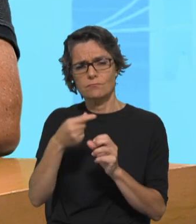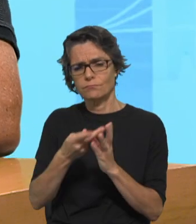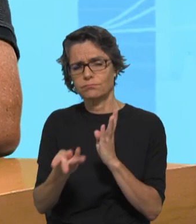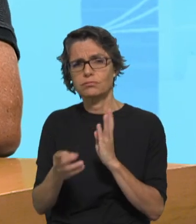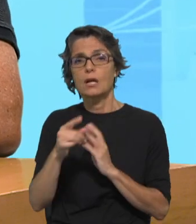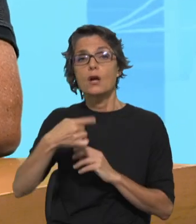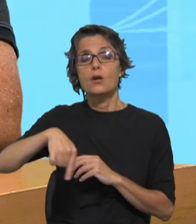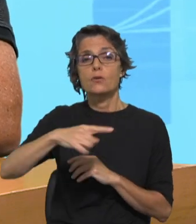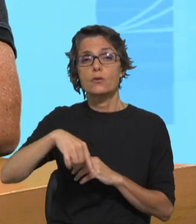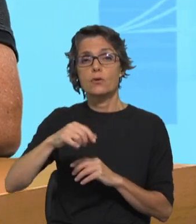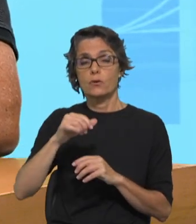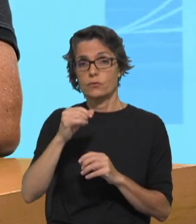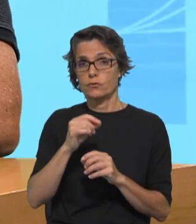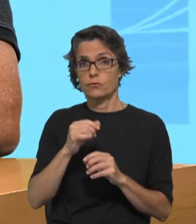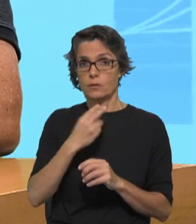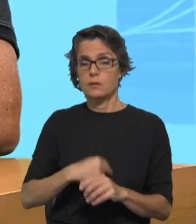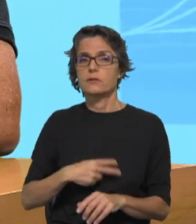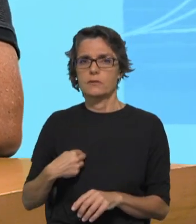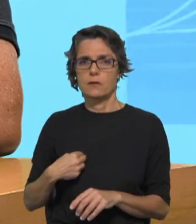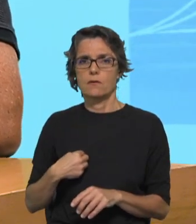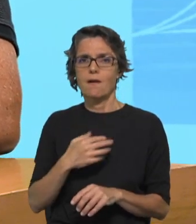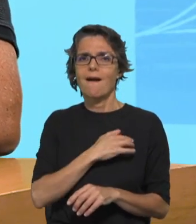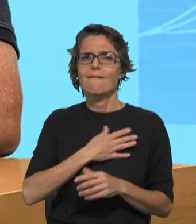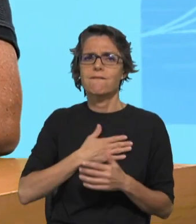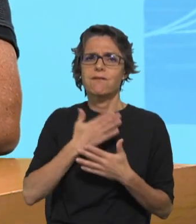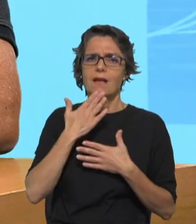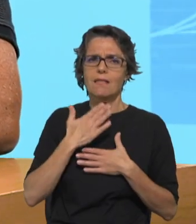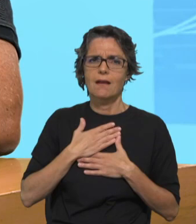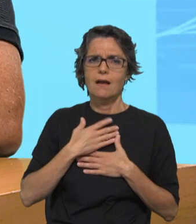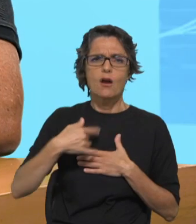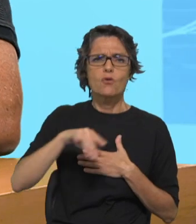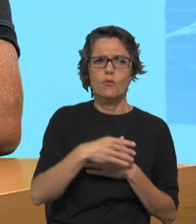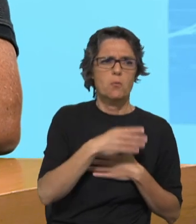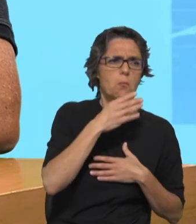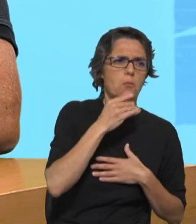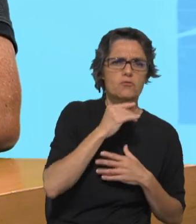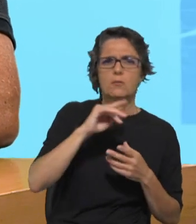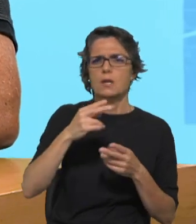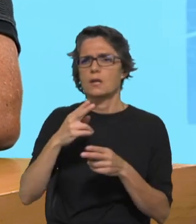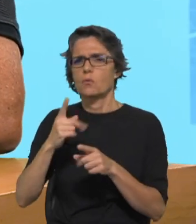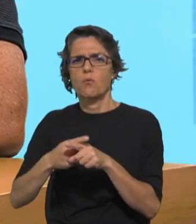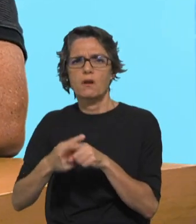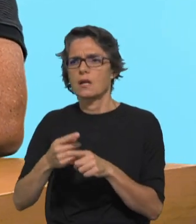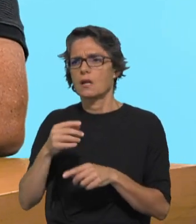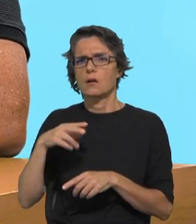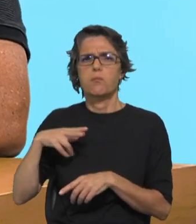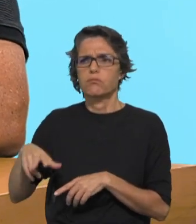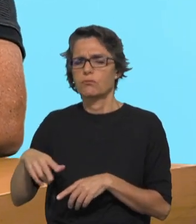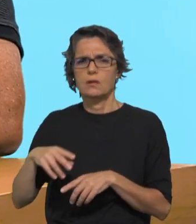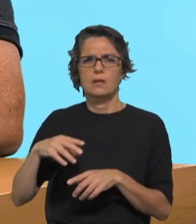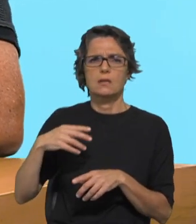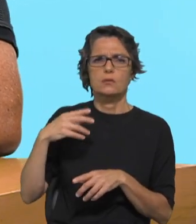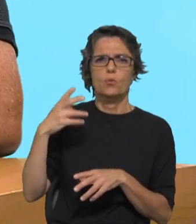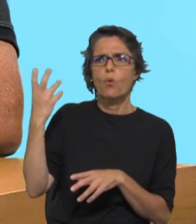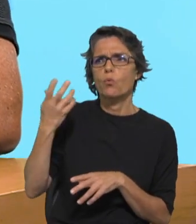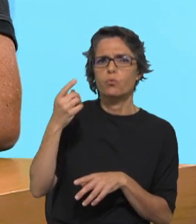cristãos, somos justificados pela fé. Não é por sermos judeus, ou portugueses, ou gregos, e ter este costume, ou aquele